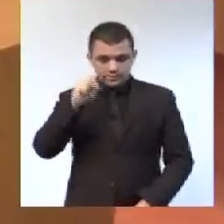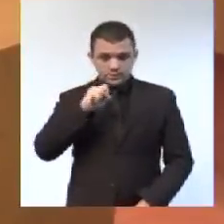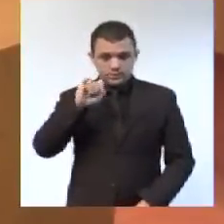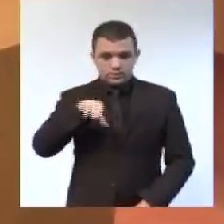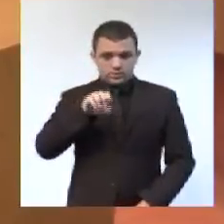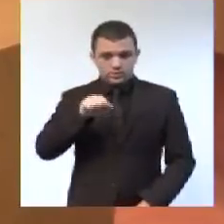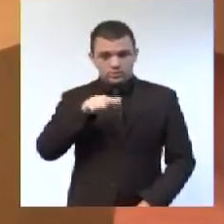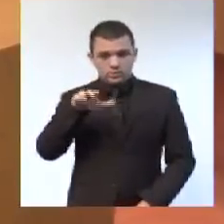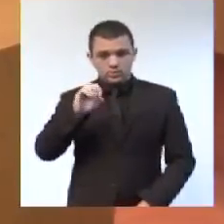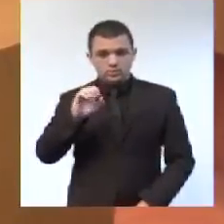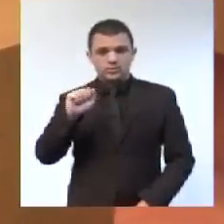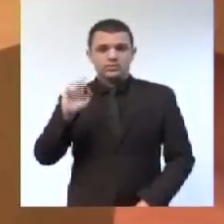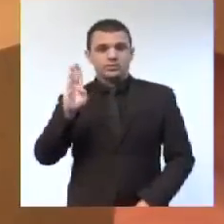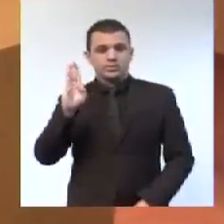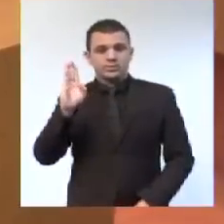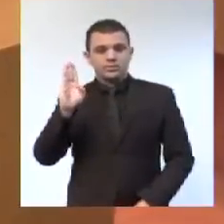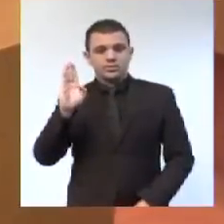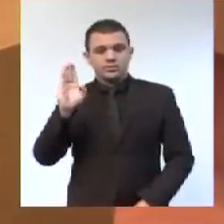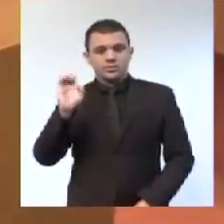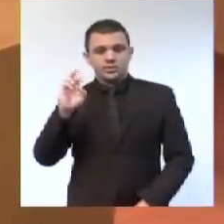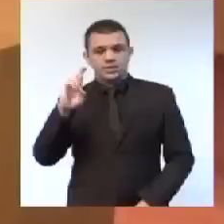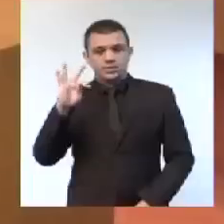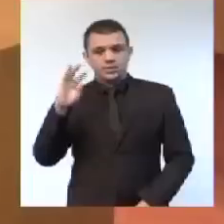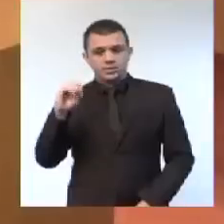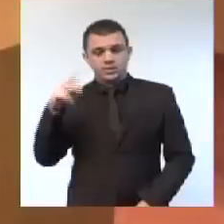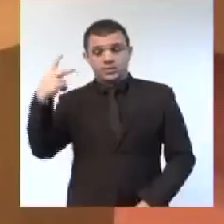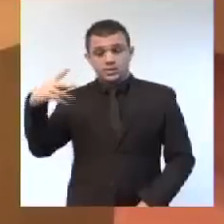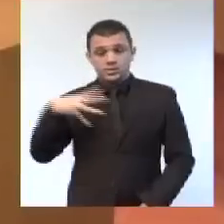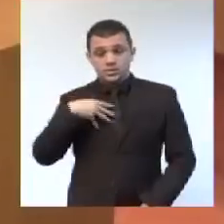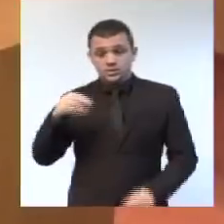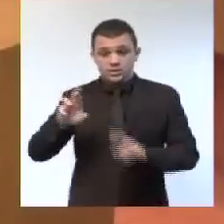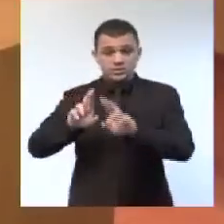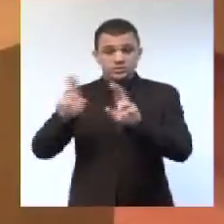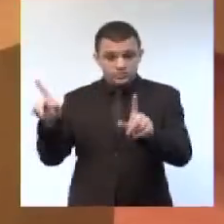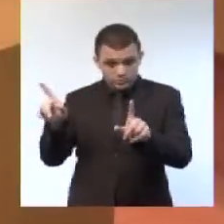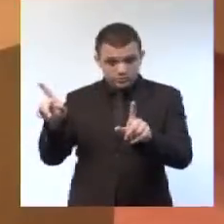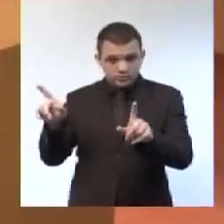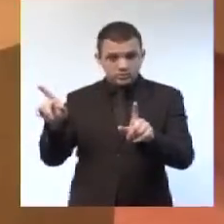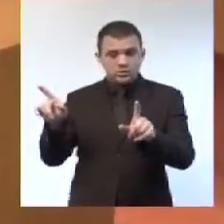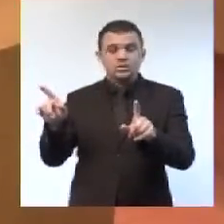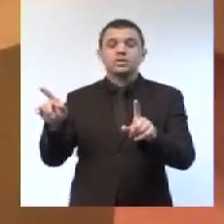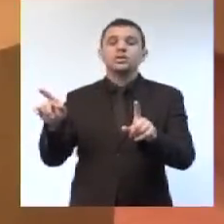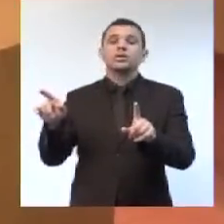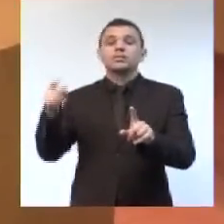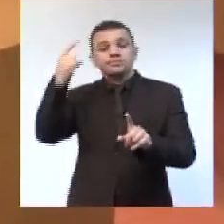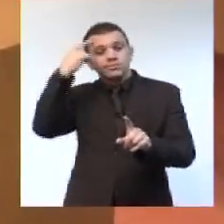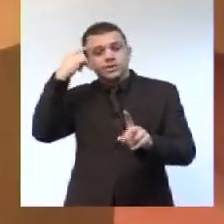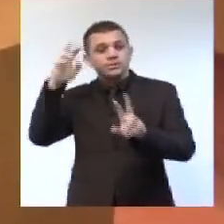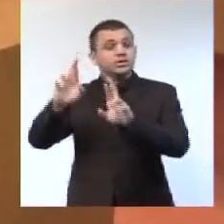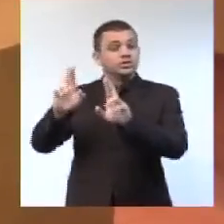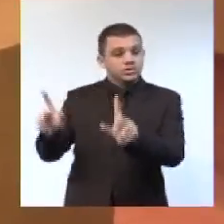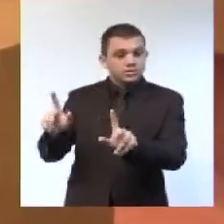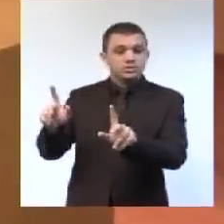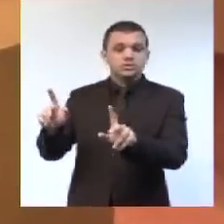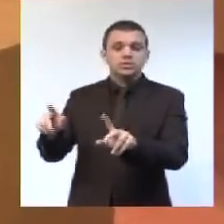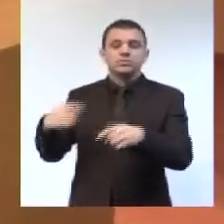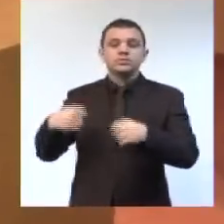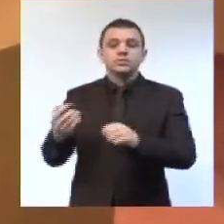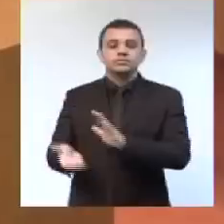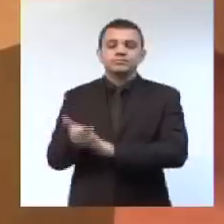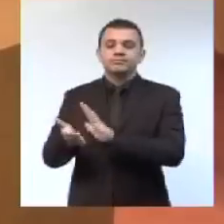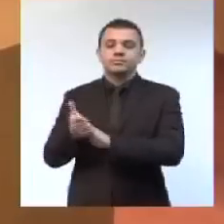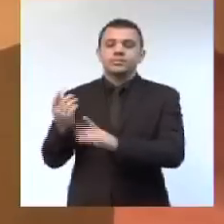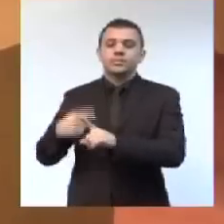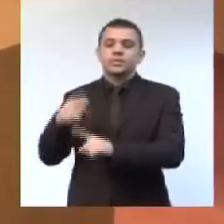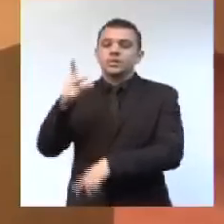criticar o senador João Alberto, você deveria aplaudir e dizer, assim que um pai faz com o filho, dá autonomia para que ele